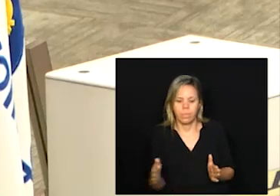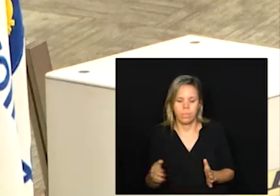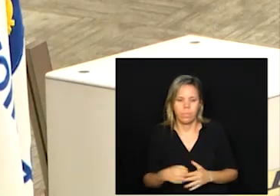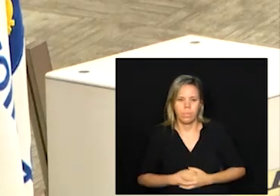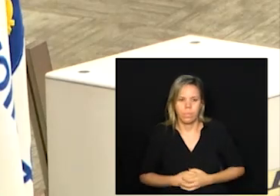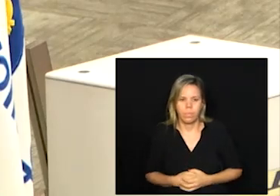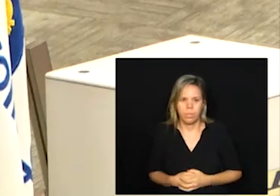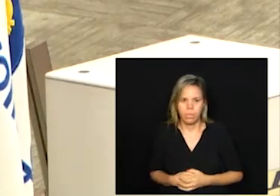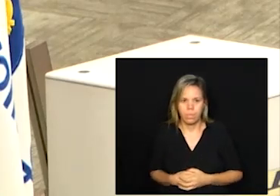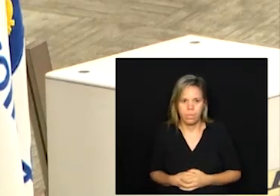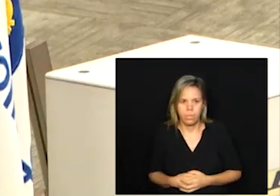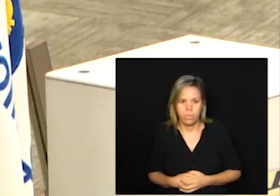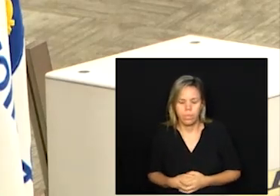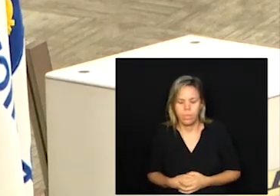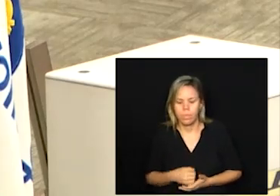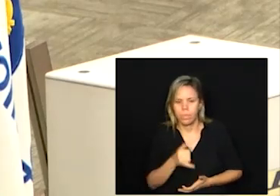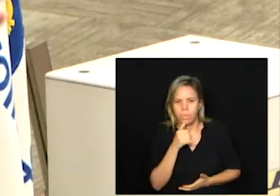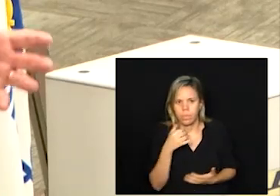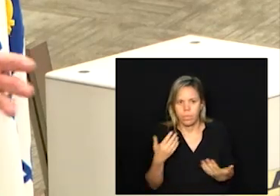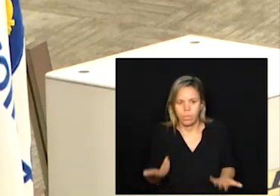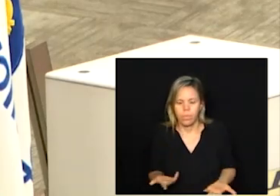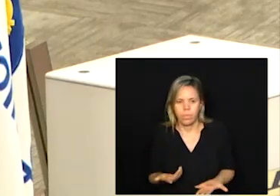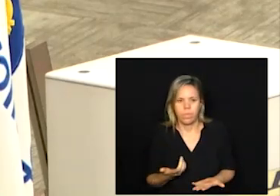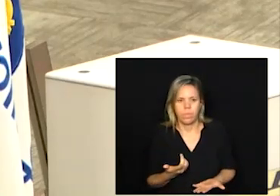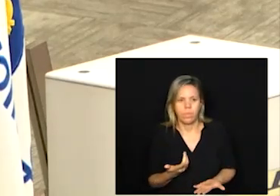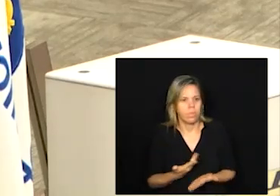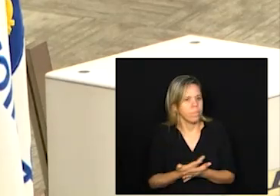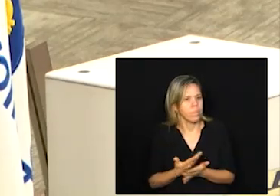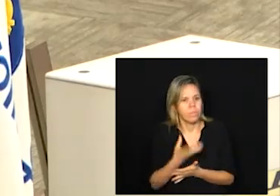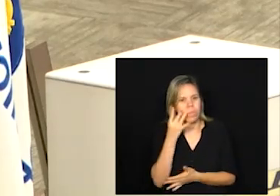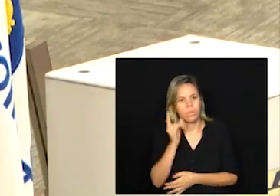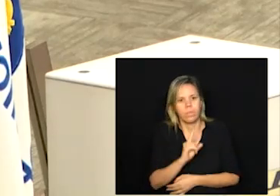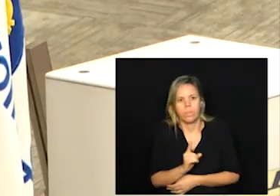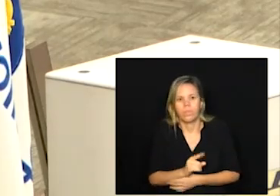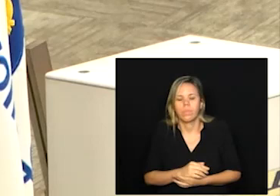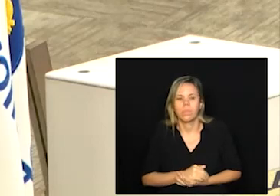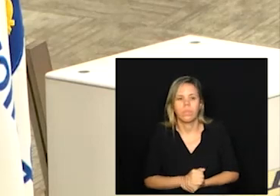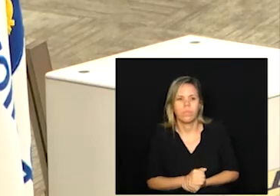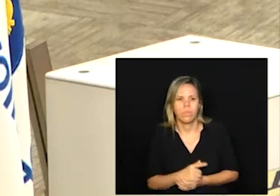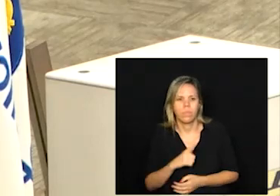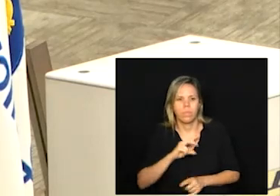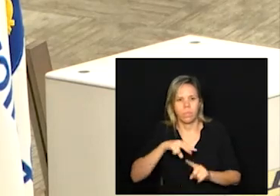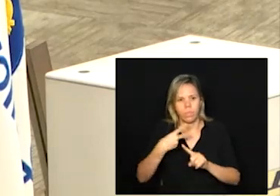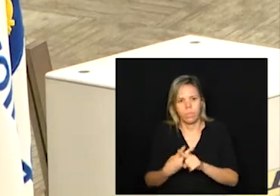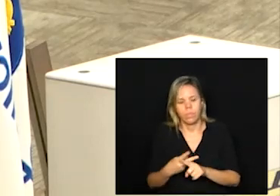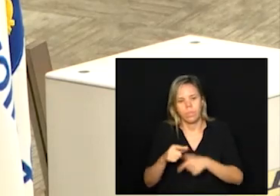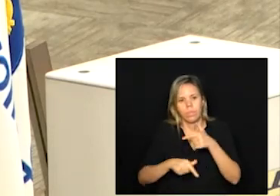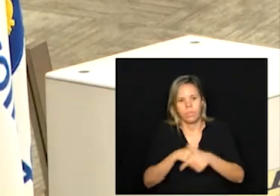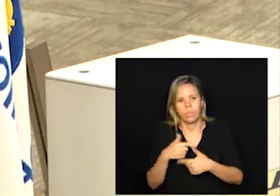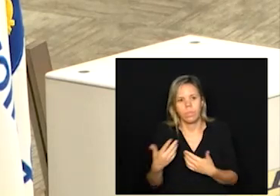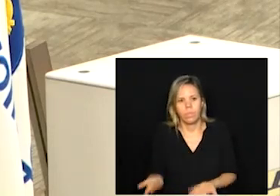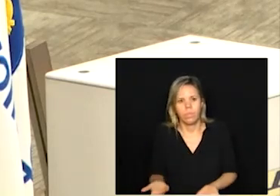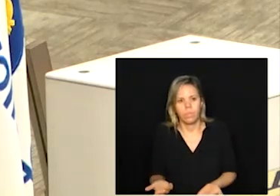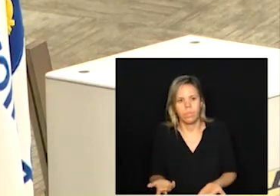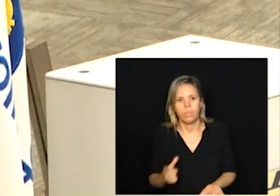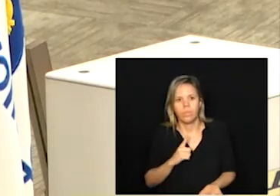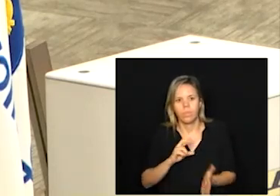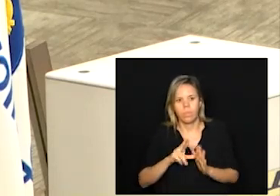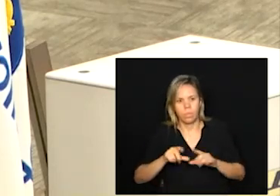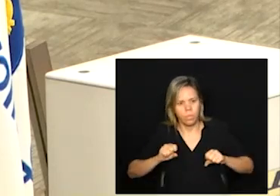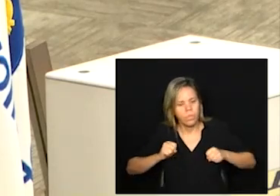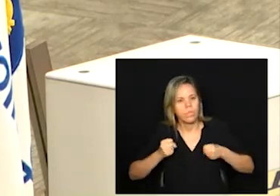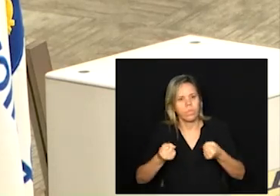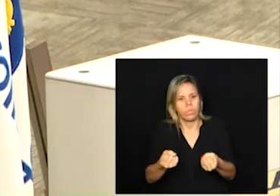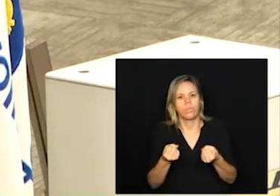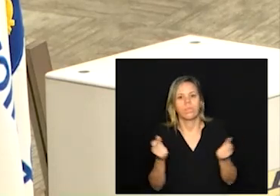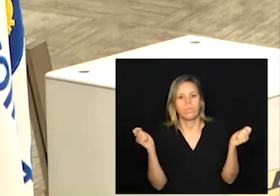período, mesmo não estando com aula presencial, tiveram o dobro de trabalho. Houve todo um